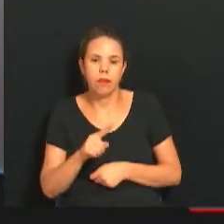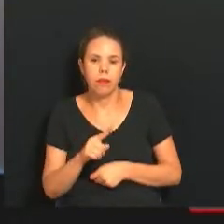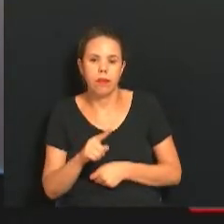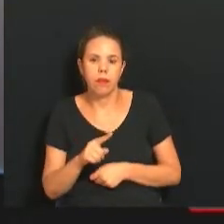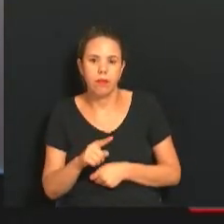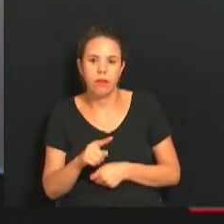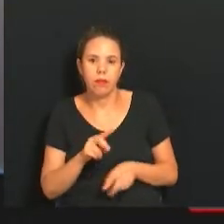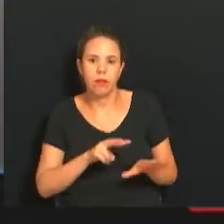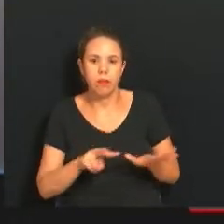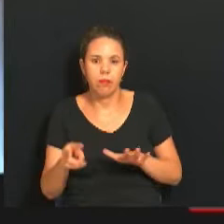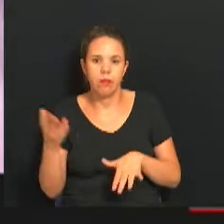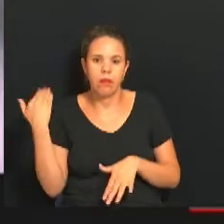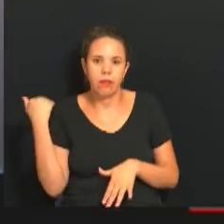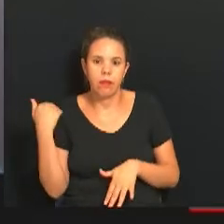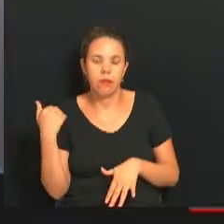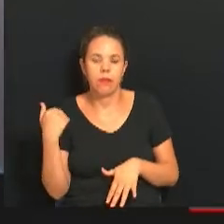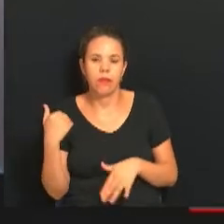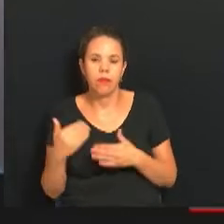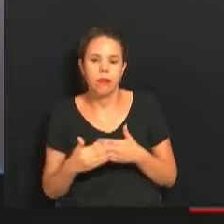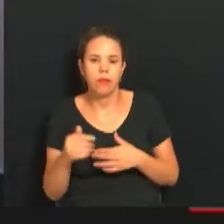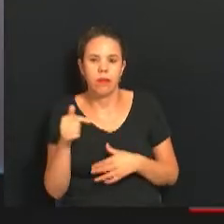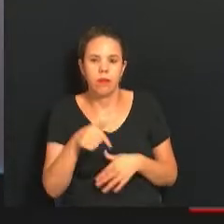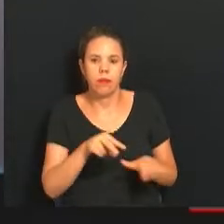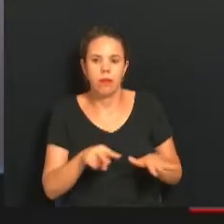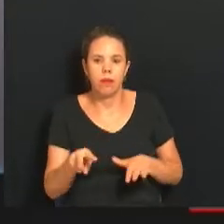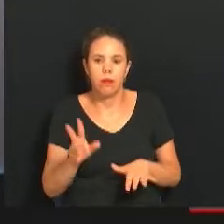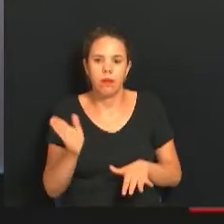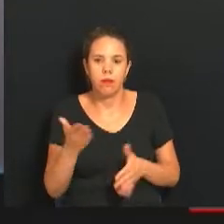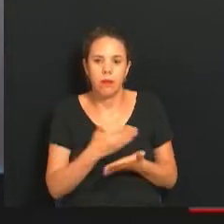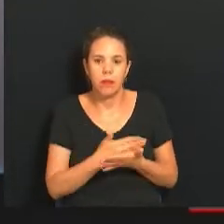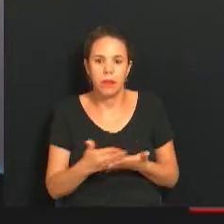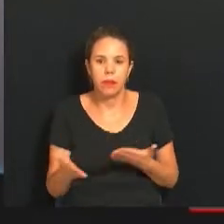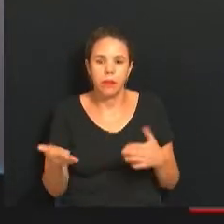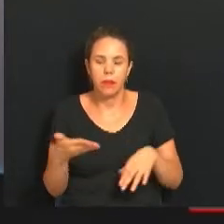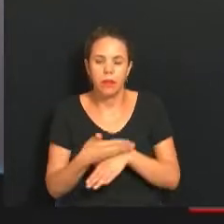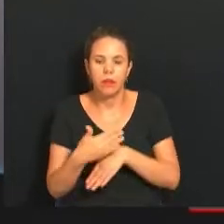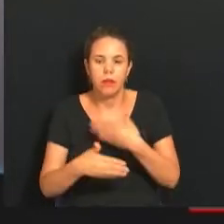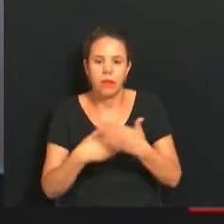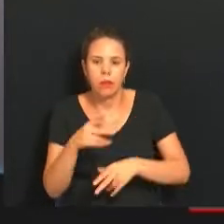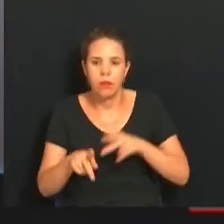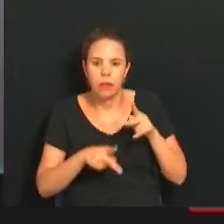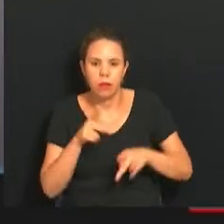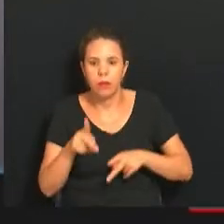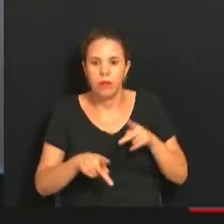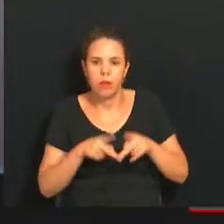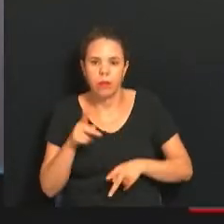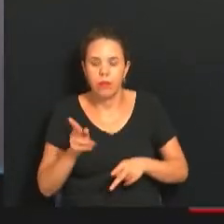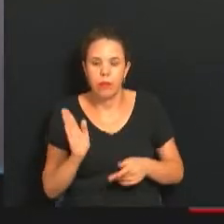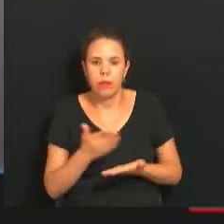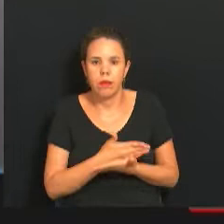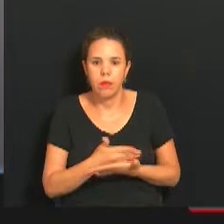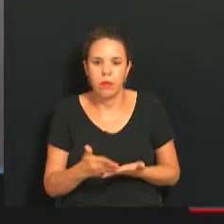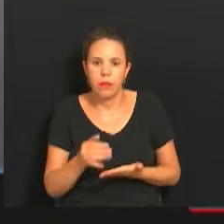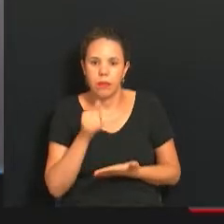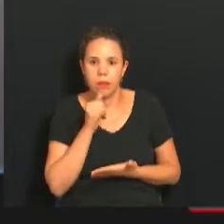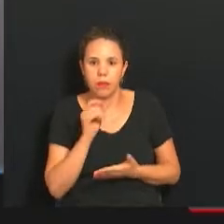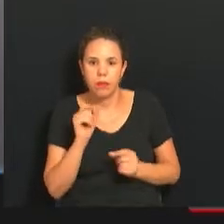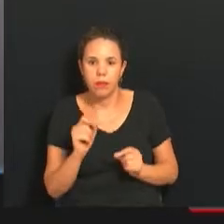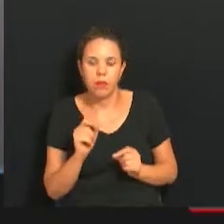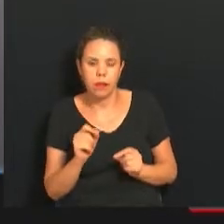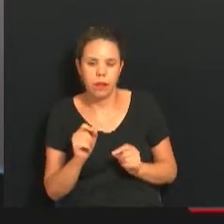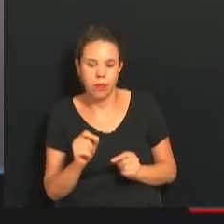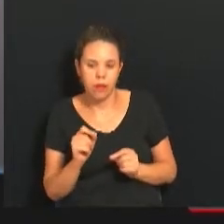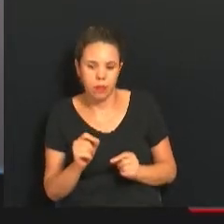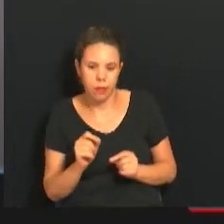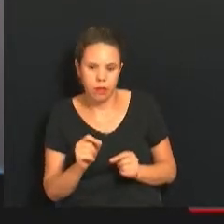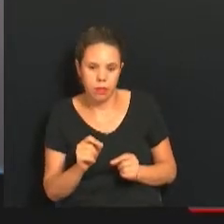semana passada. A partir dessa semana, a gente já começa a envolver o cotidiano das pessoas, já começa a envolver o